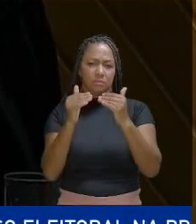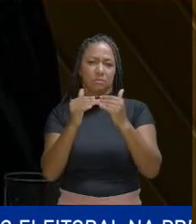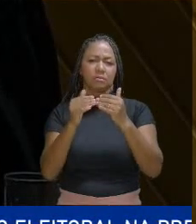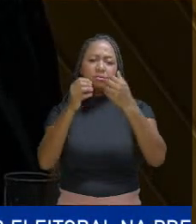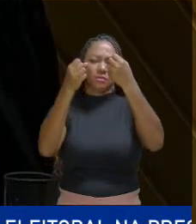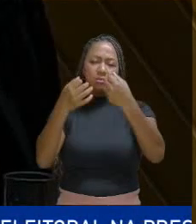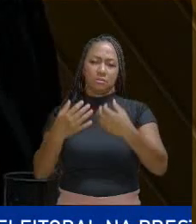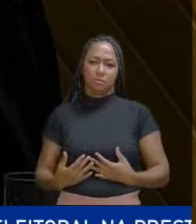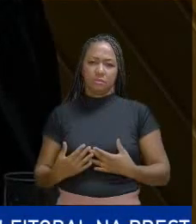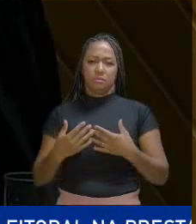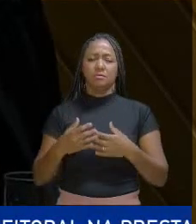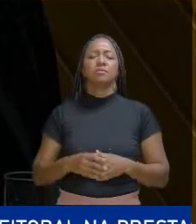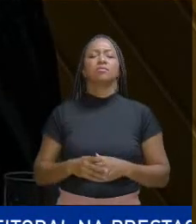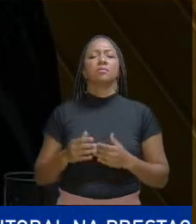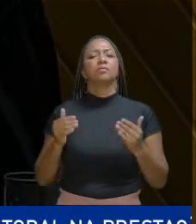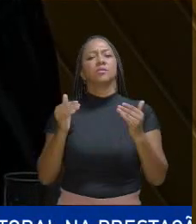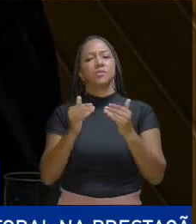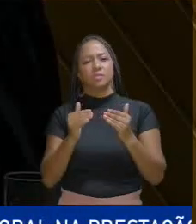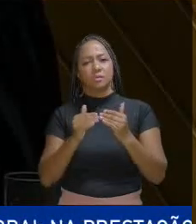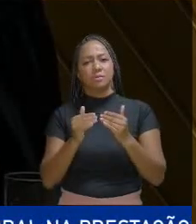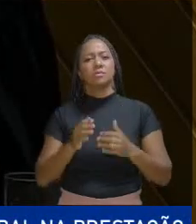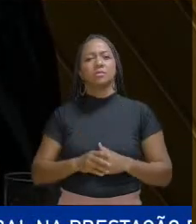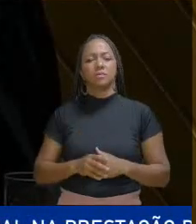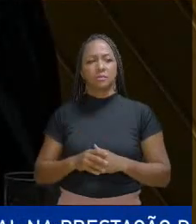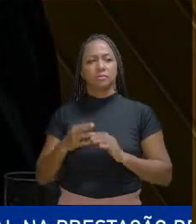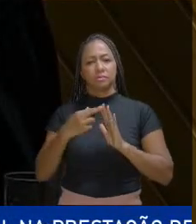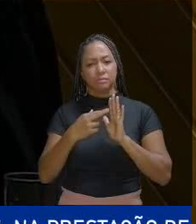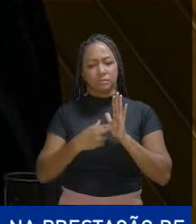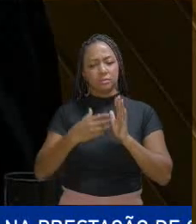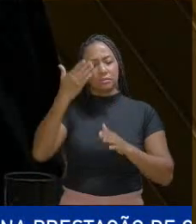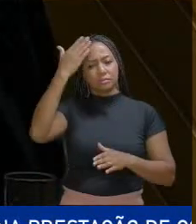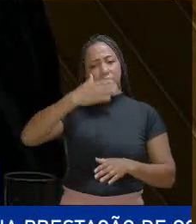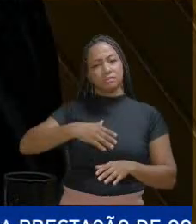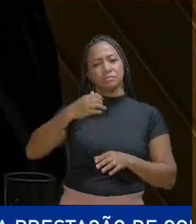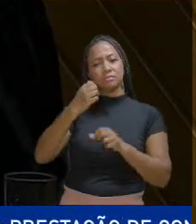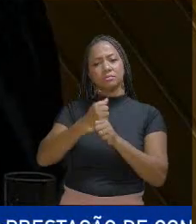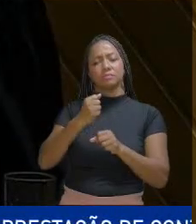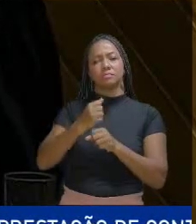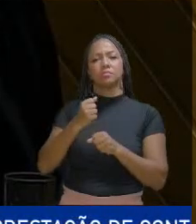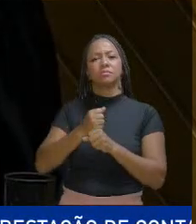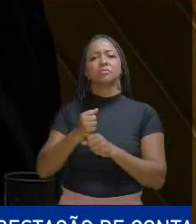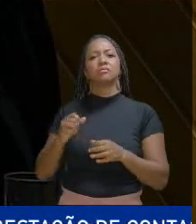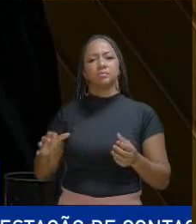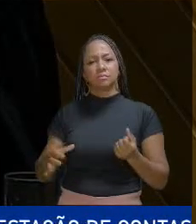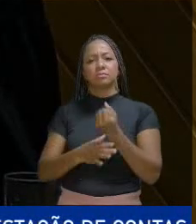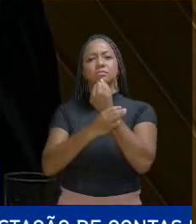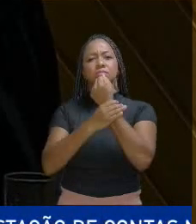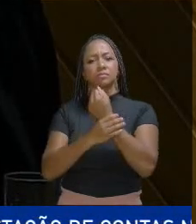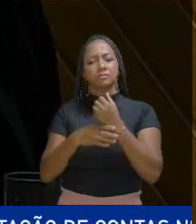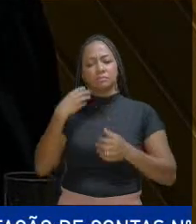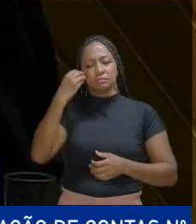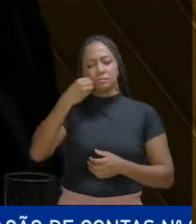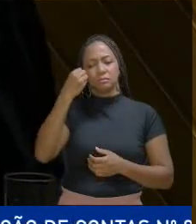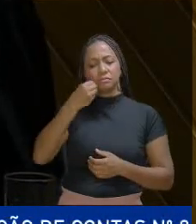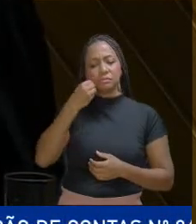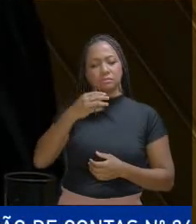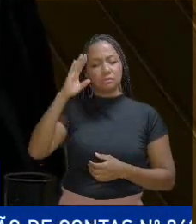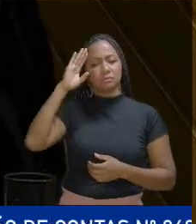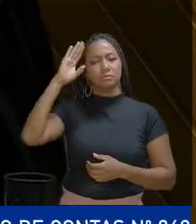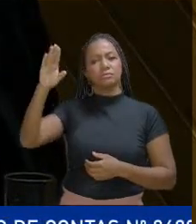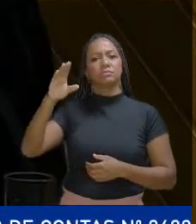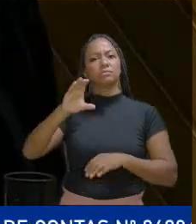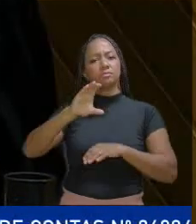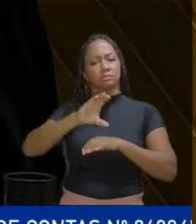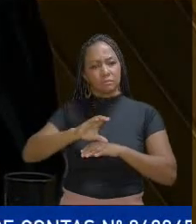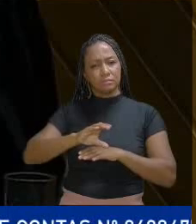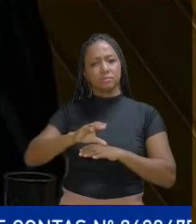o que já sustentei em casos semelhantes, o procedimento de prestação de contas busca assegurar a observância dos princípios